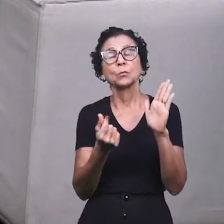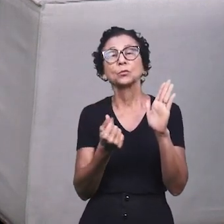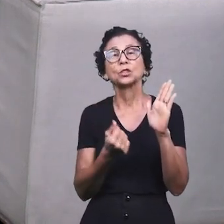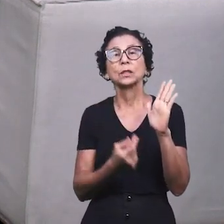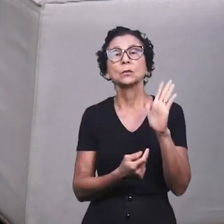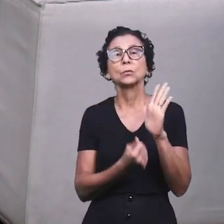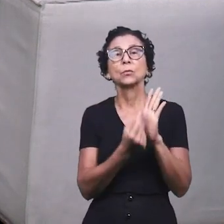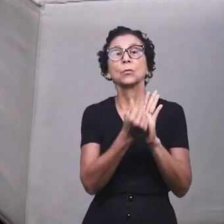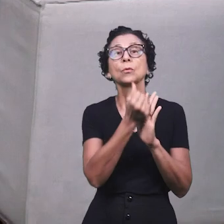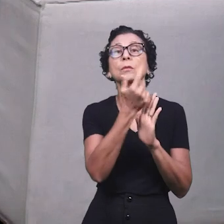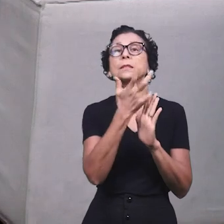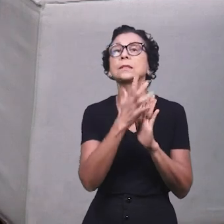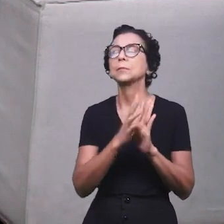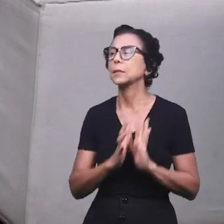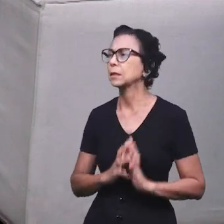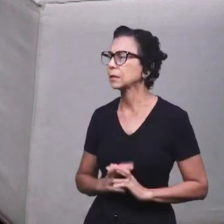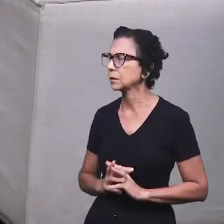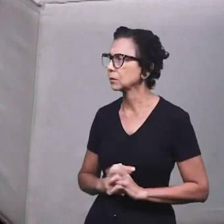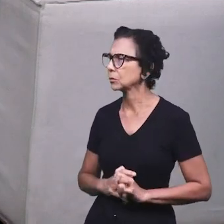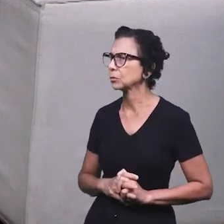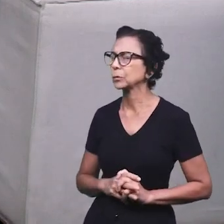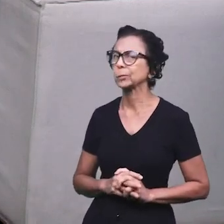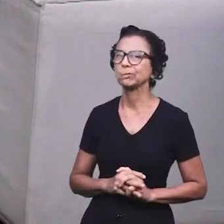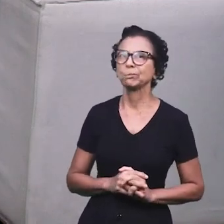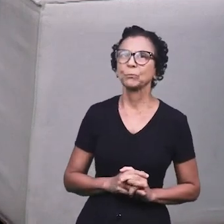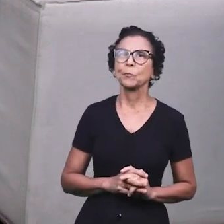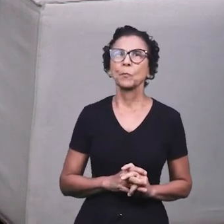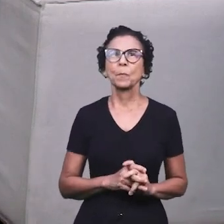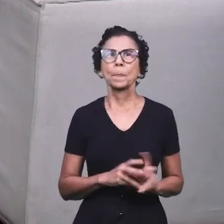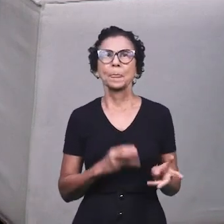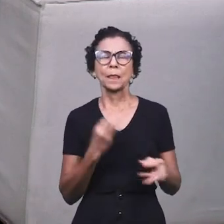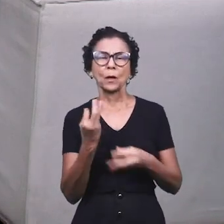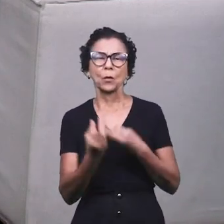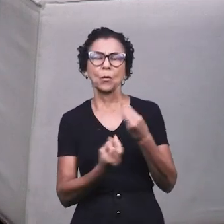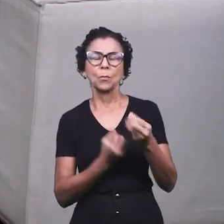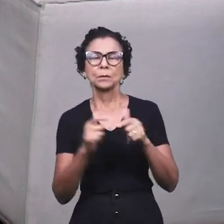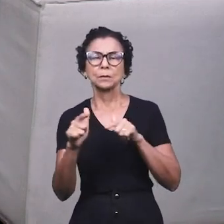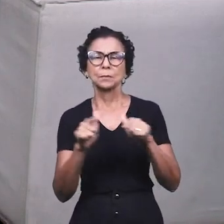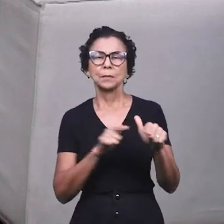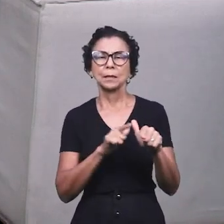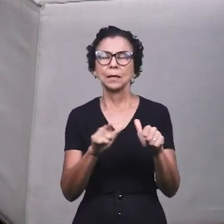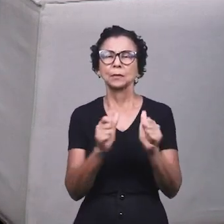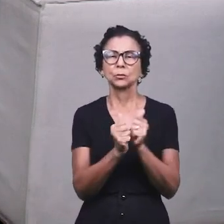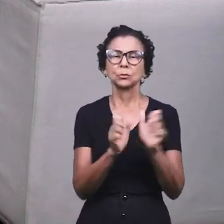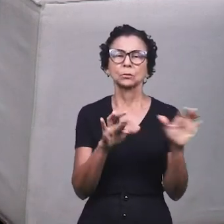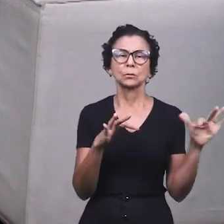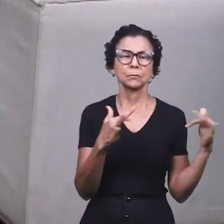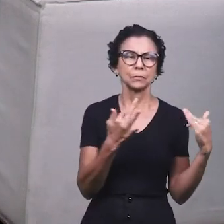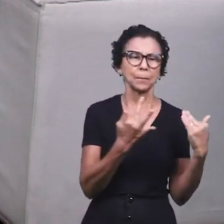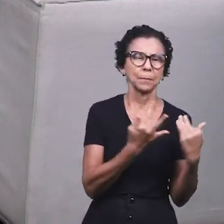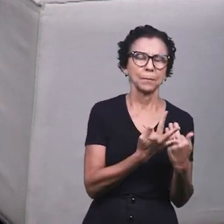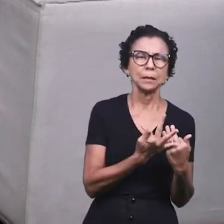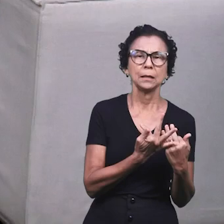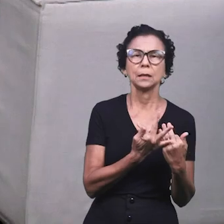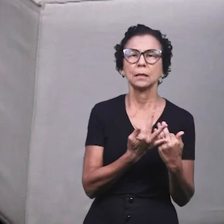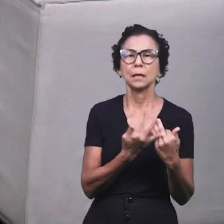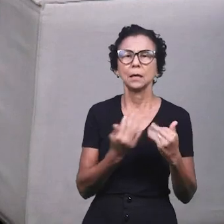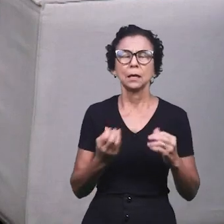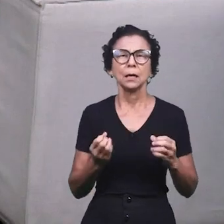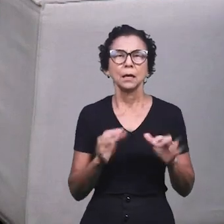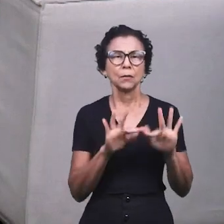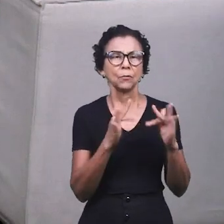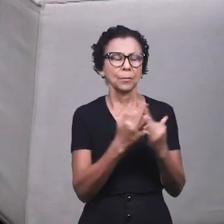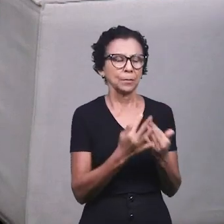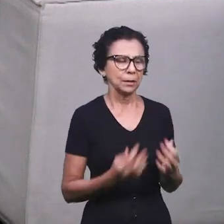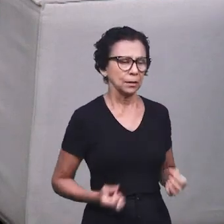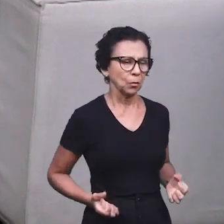isso? O orçamento é junto do negócio, o doméstico, né, o da família, você separa, fez